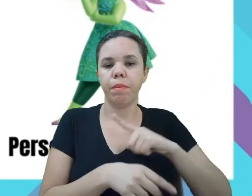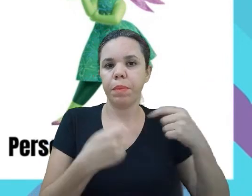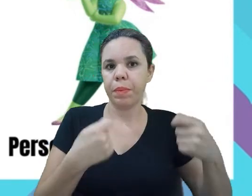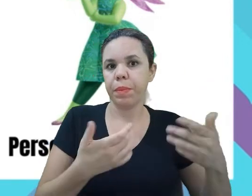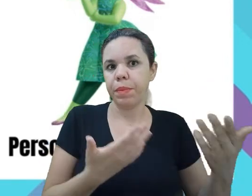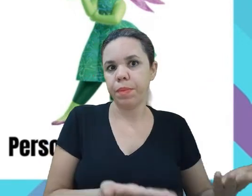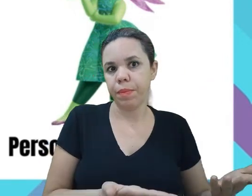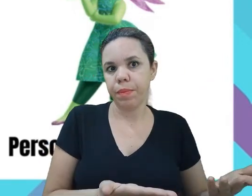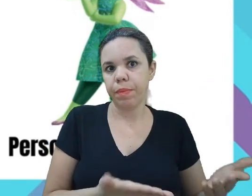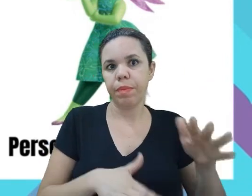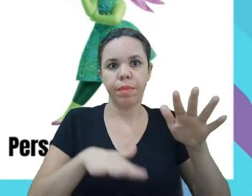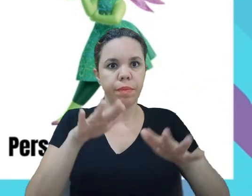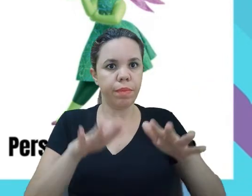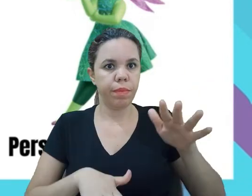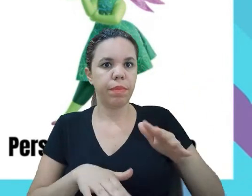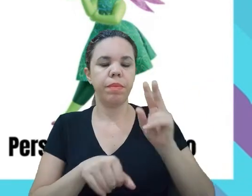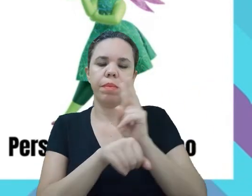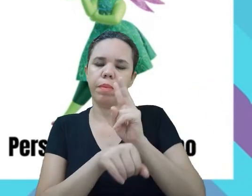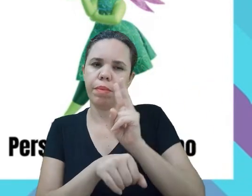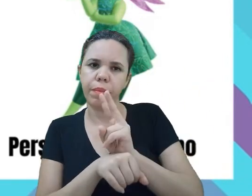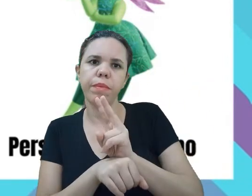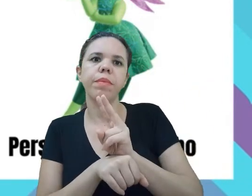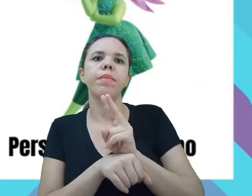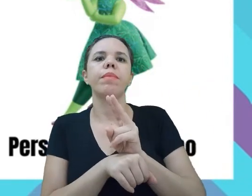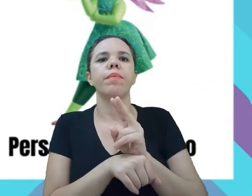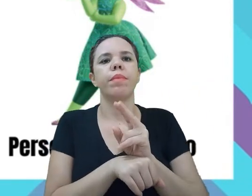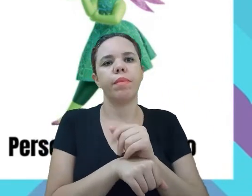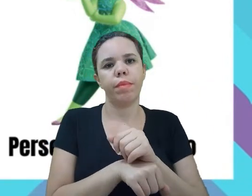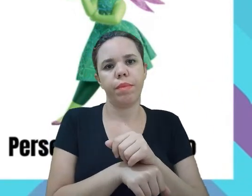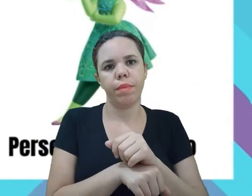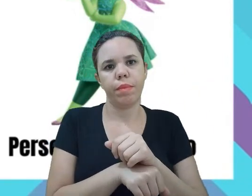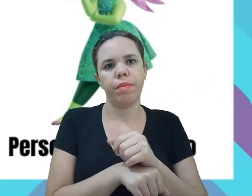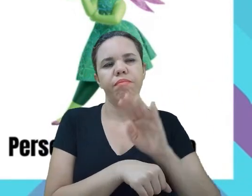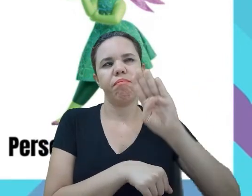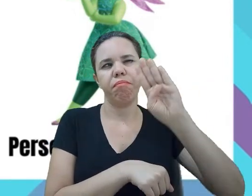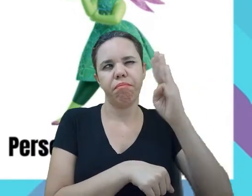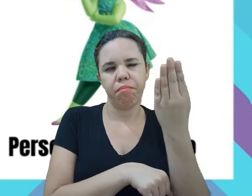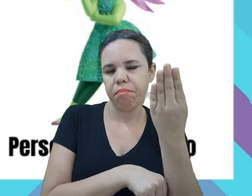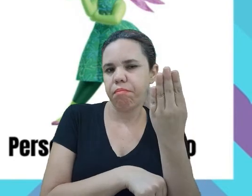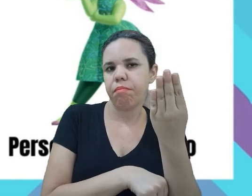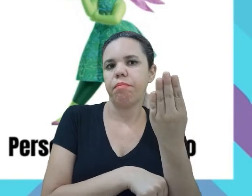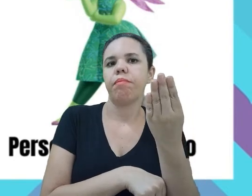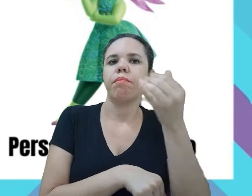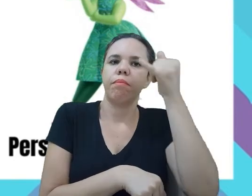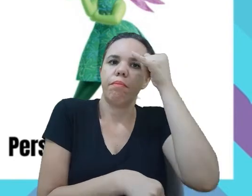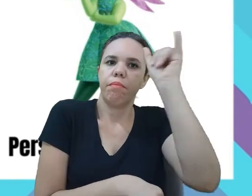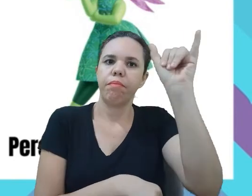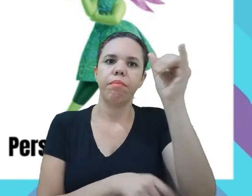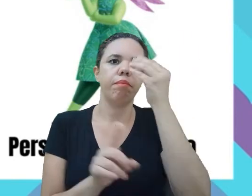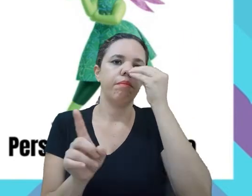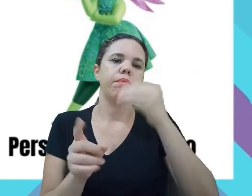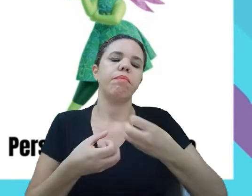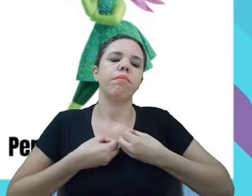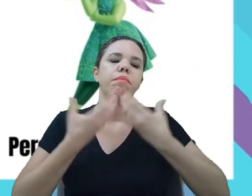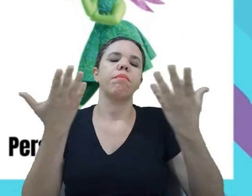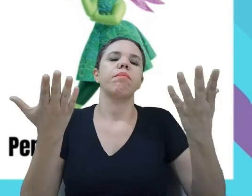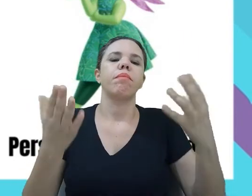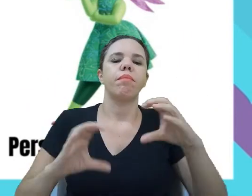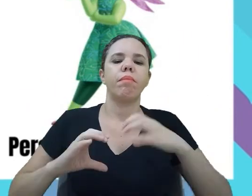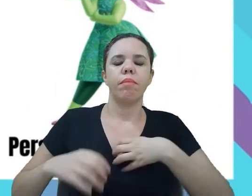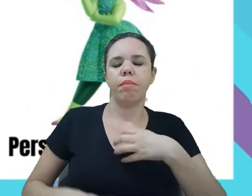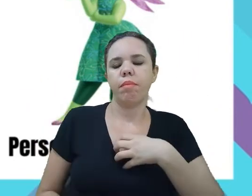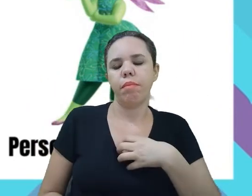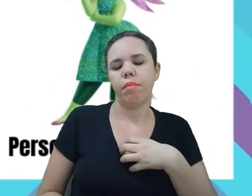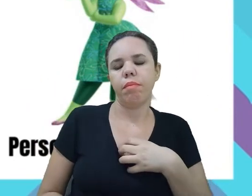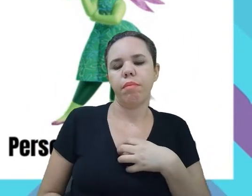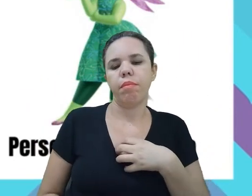à sociedade em que vive e que atende às exigências externas com facilidade, lida bem com as frustrações do